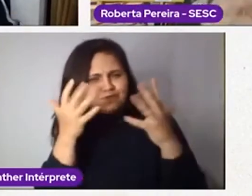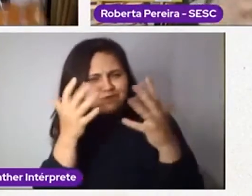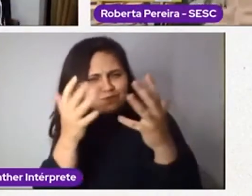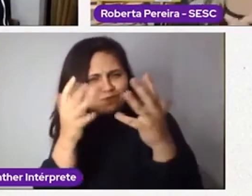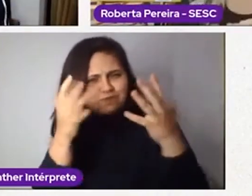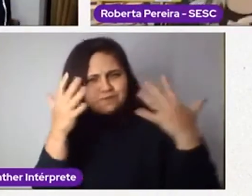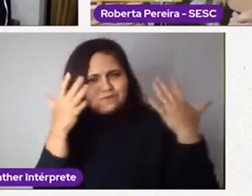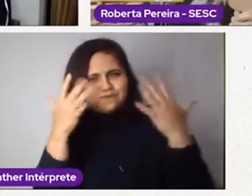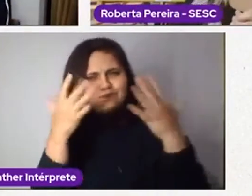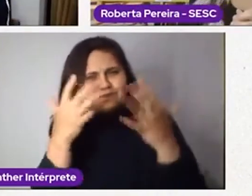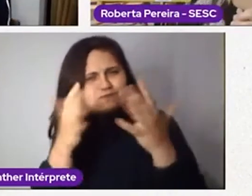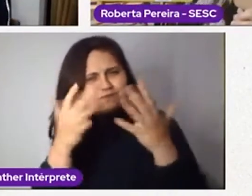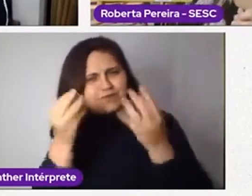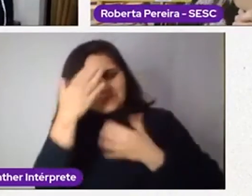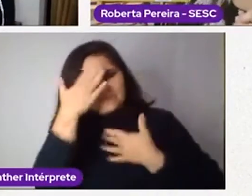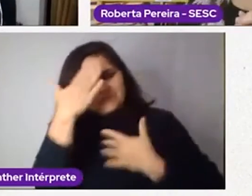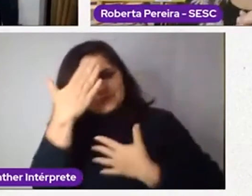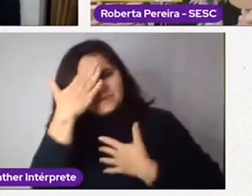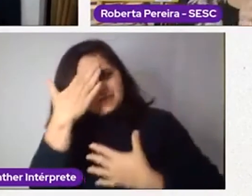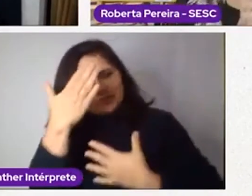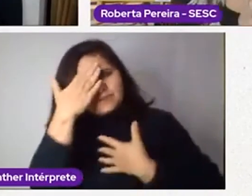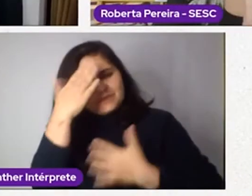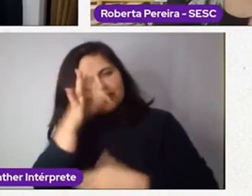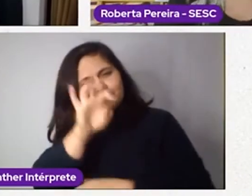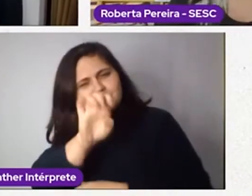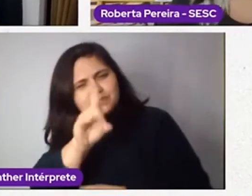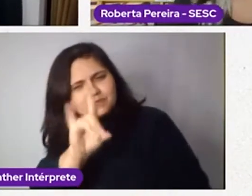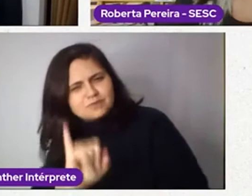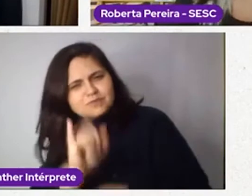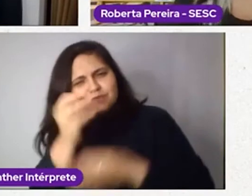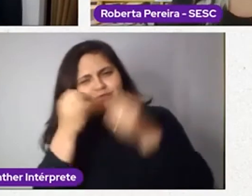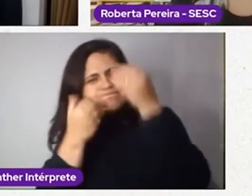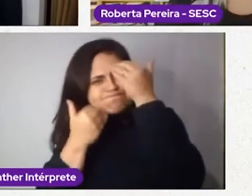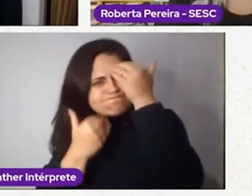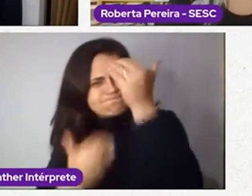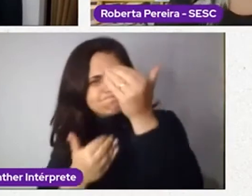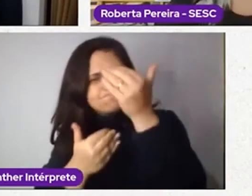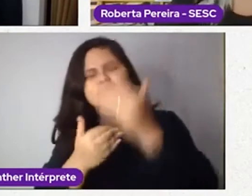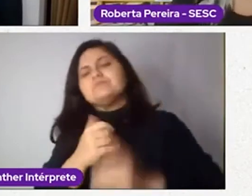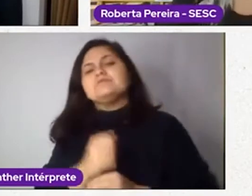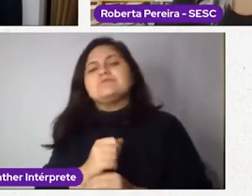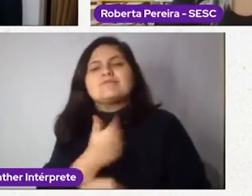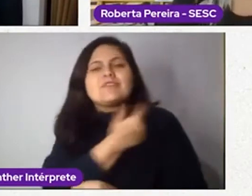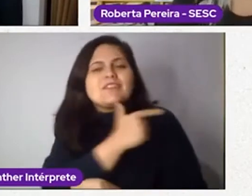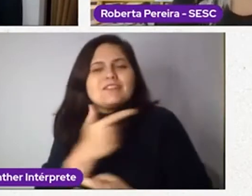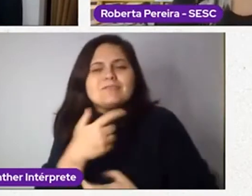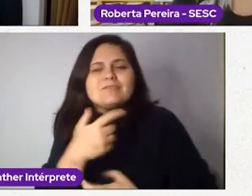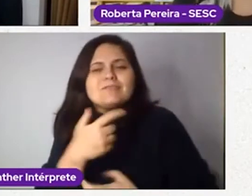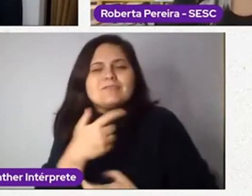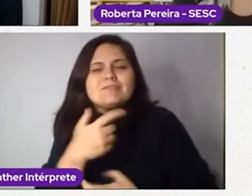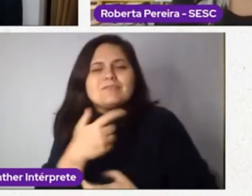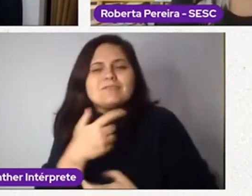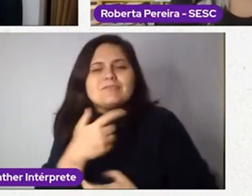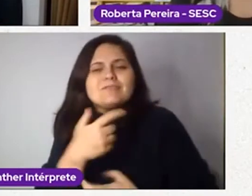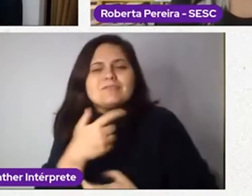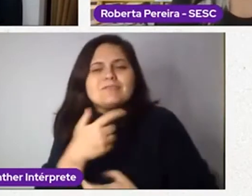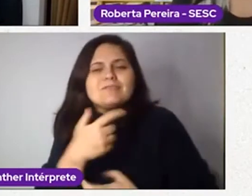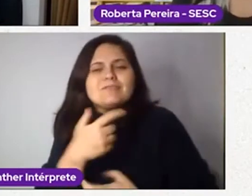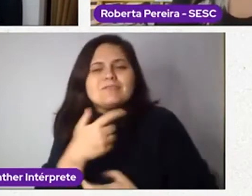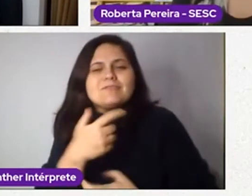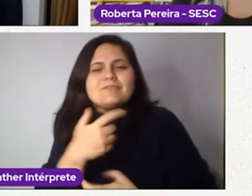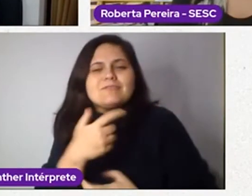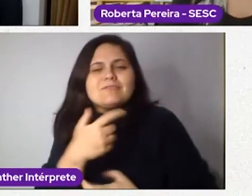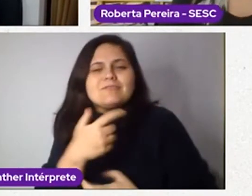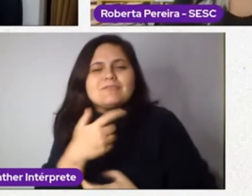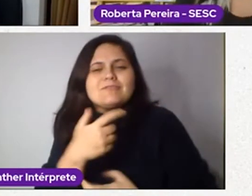Palmas, palmas, obrigada, Tedi. Muito obrigada. Não tem jeito mais lindo de